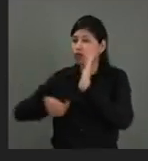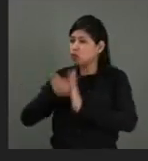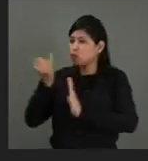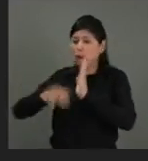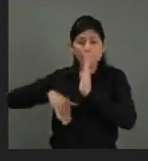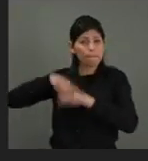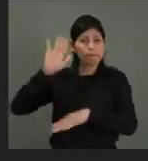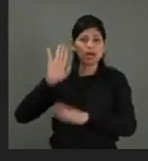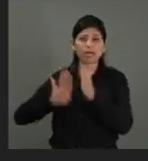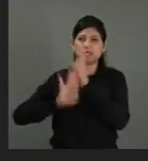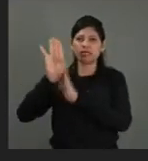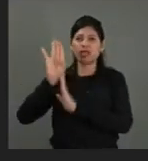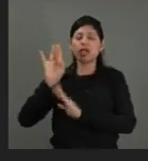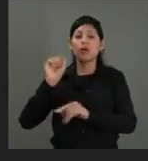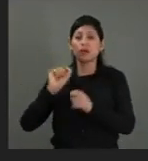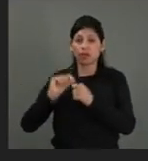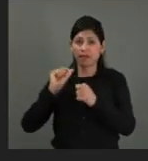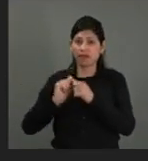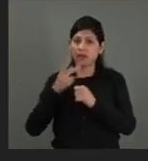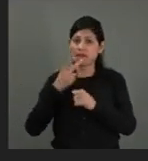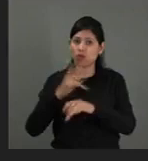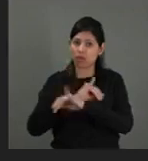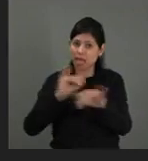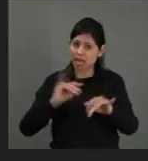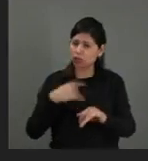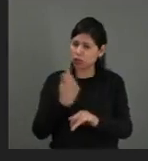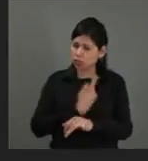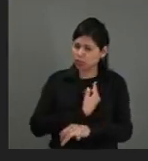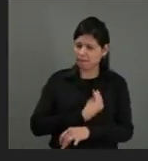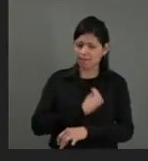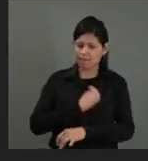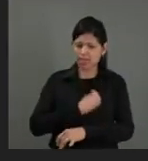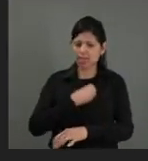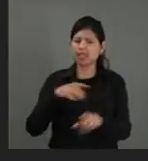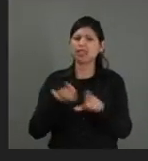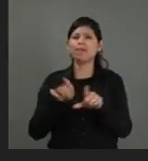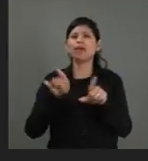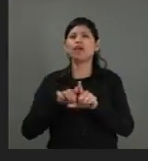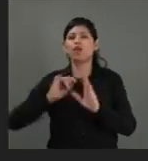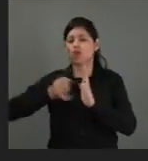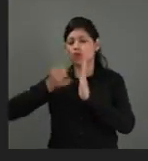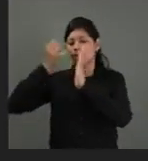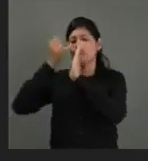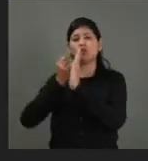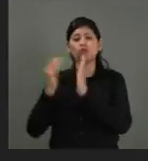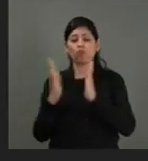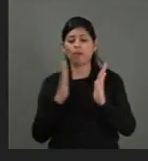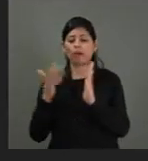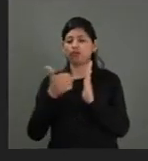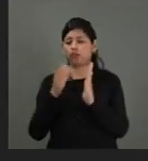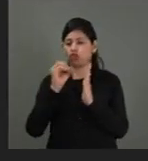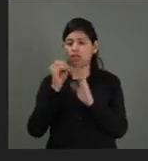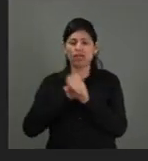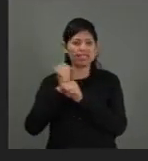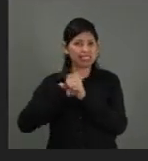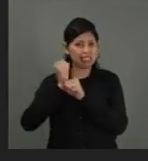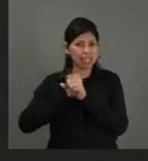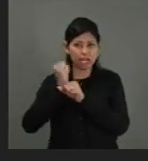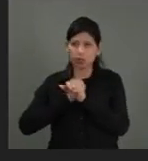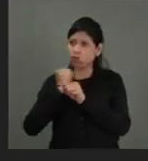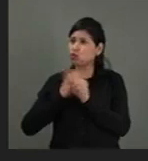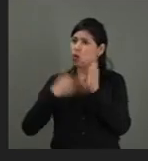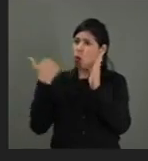que simplificaria, né, a vida da gente com menos impostos. Nós vamos ter um período de 10 anos com mais impostos, com